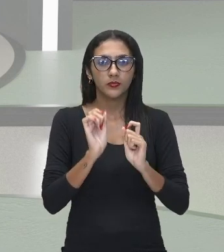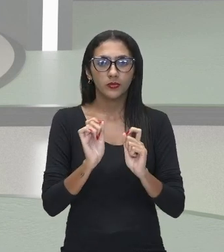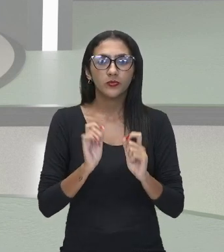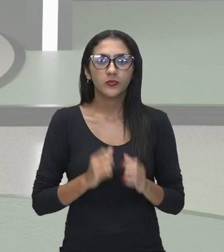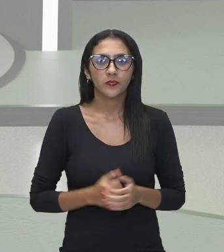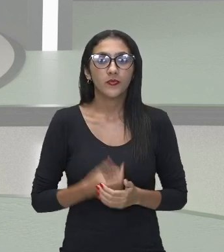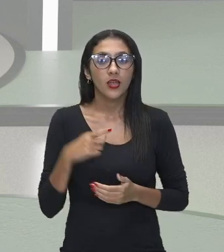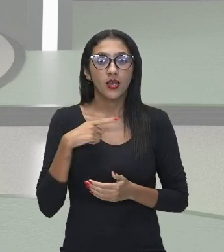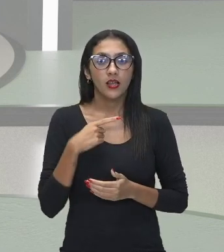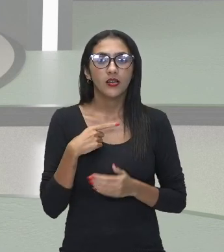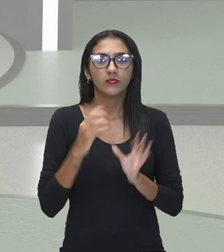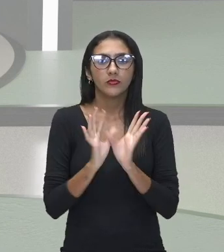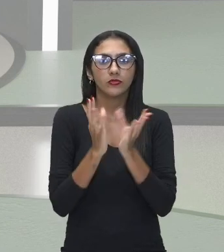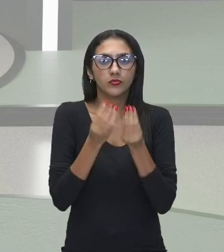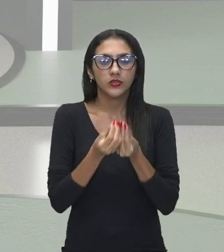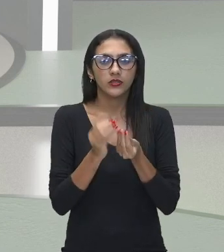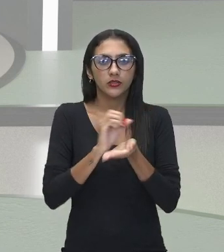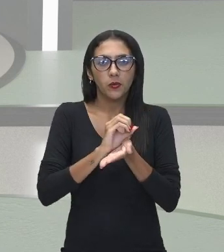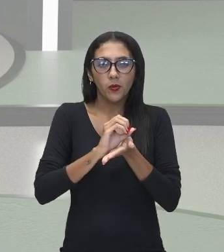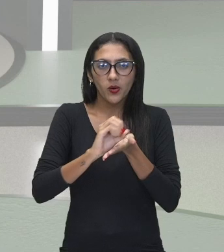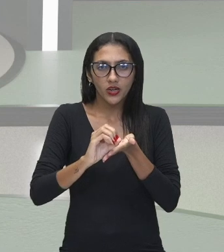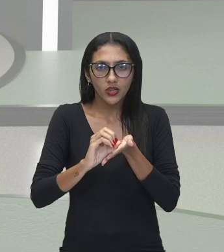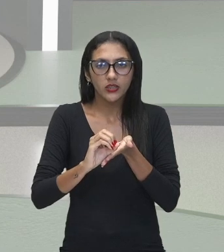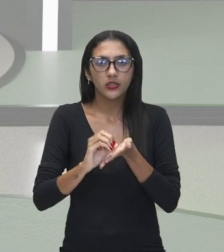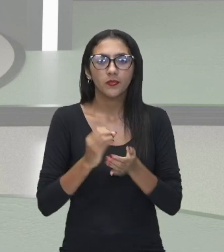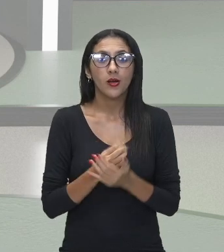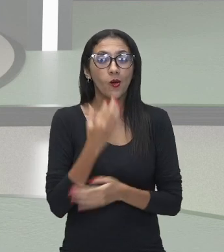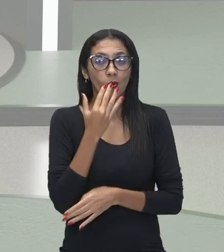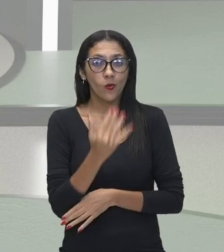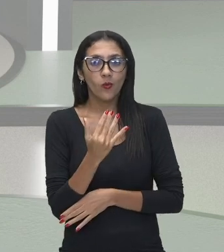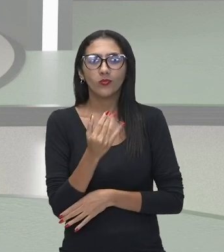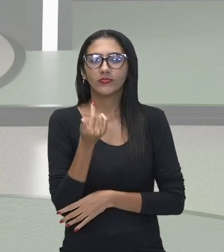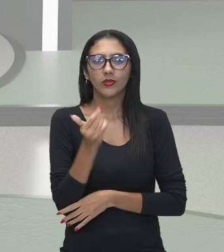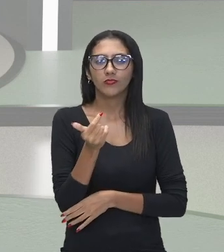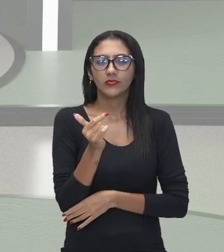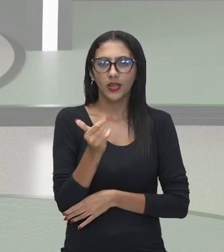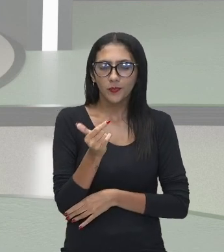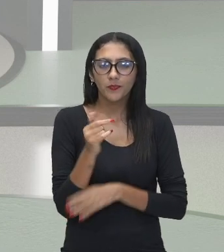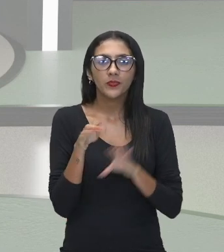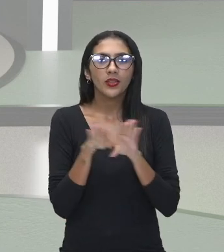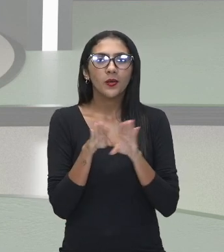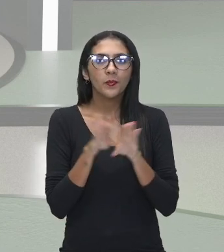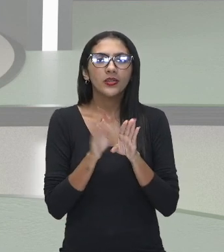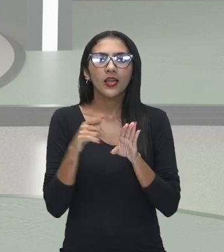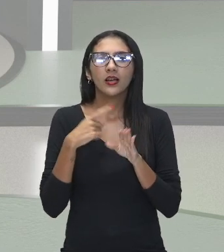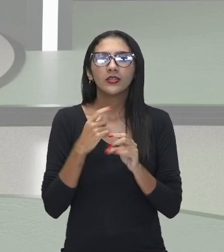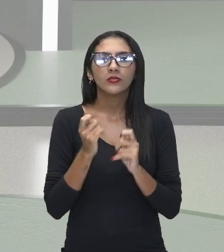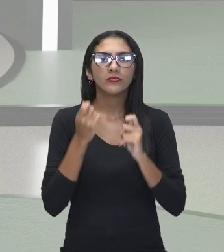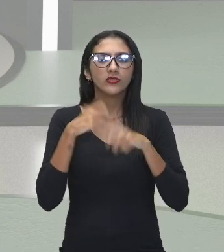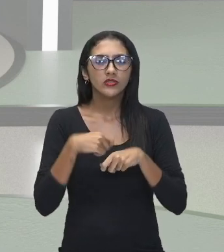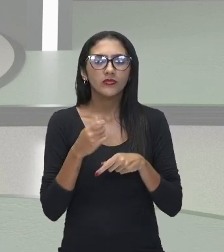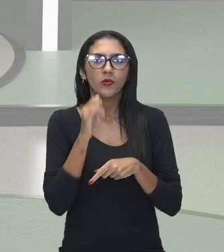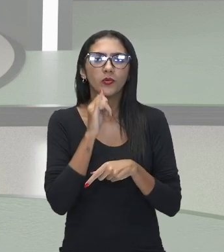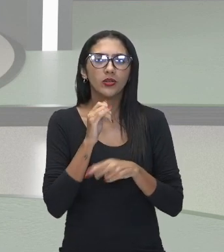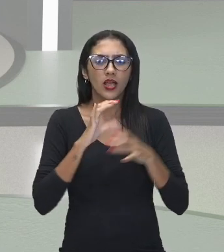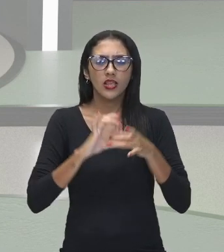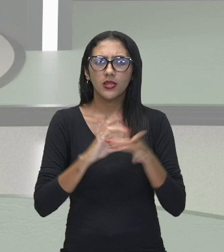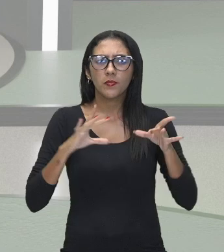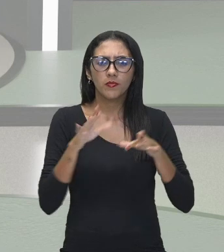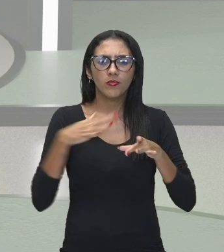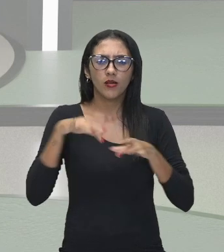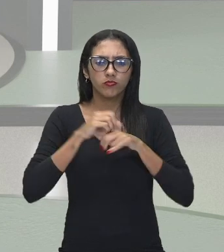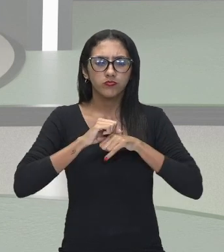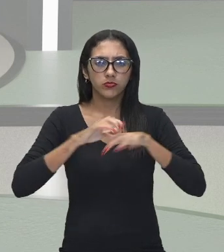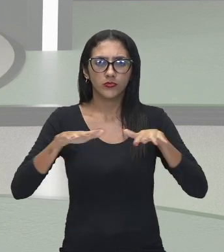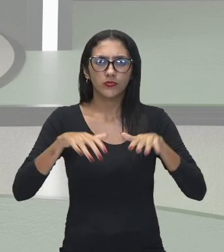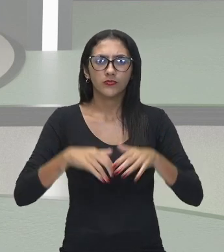substância orgânica, incolor e volátil, ou seja, ele se perde para o ambiente, certo? E ele,